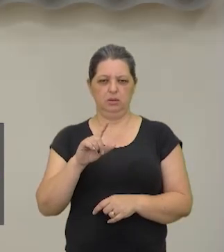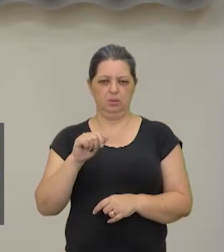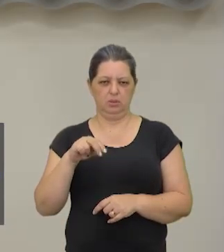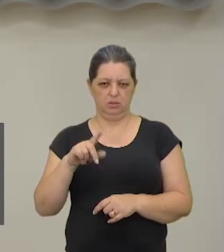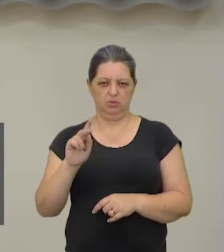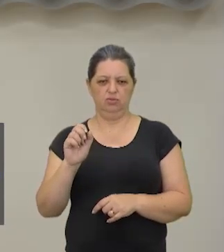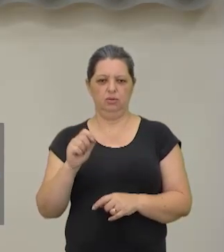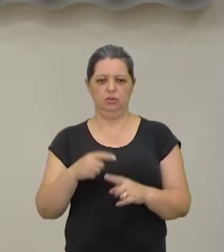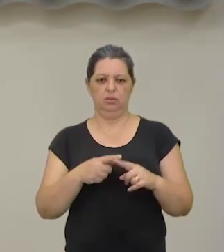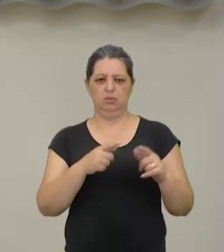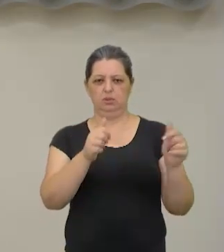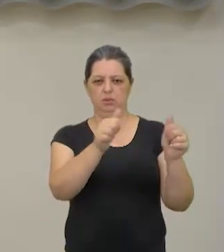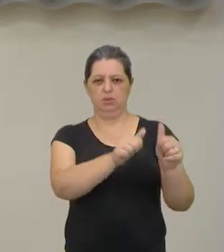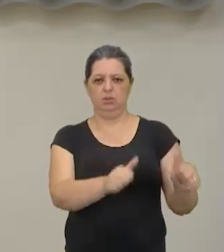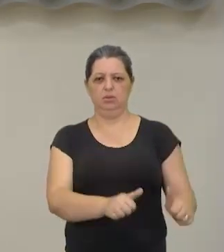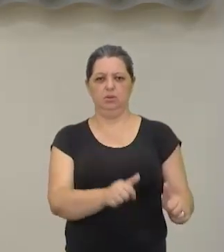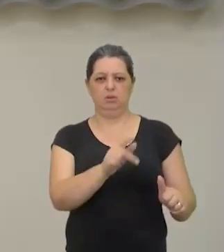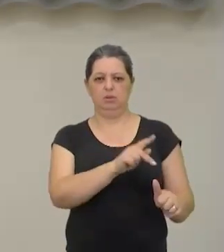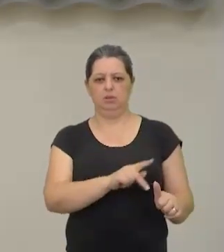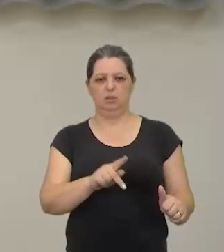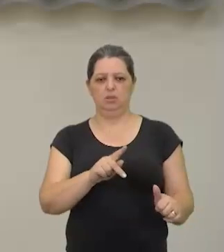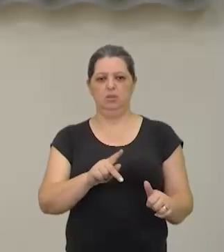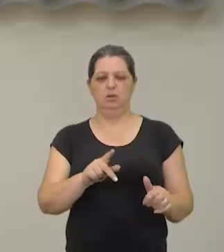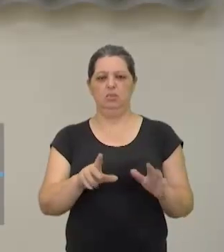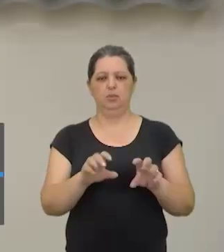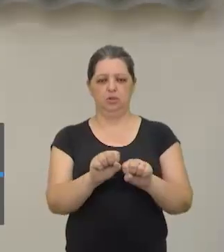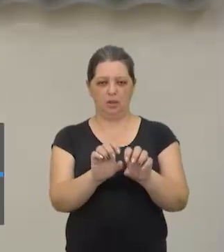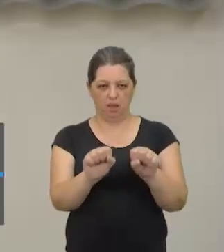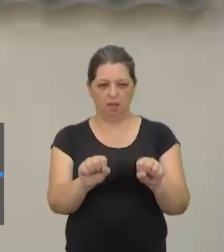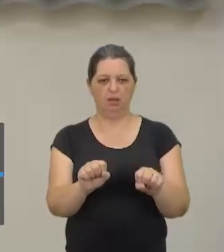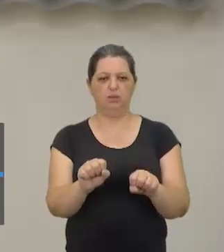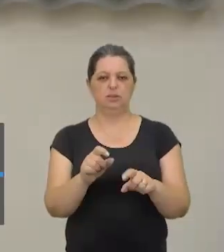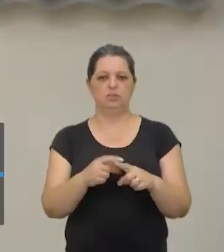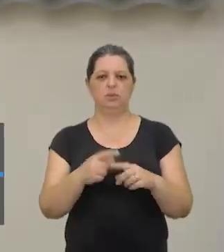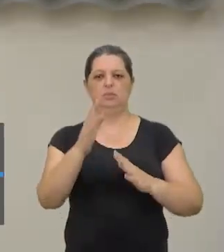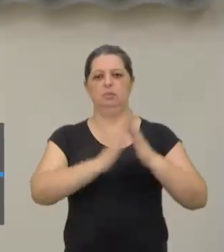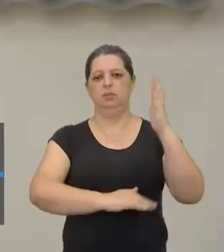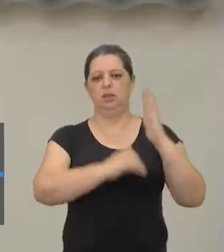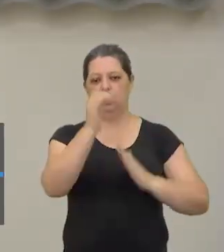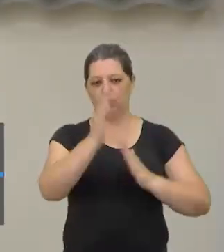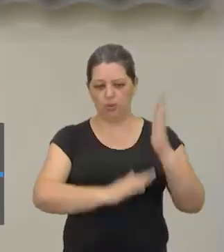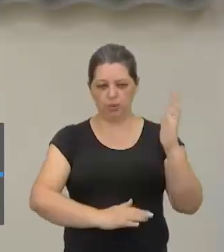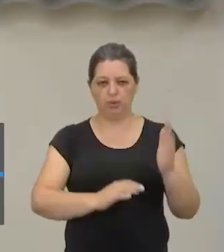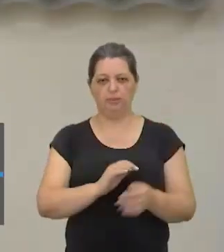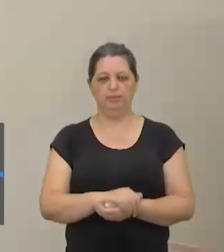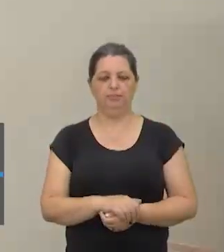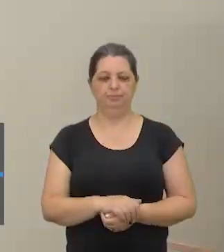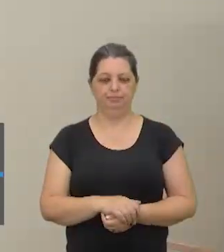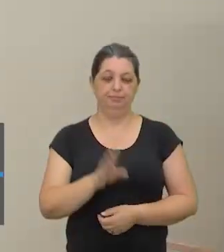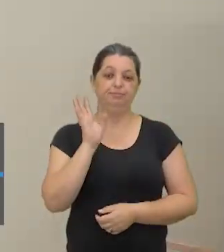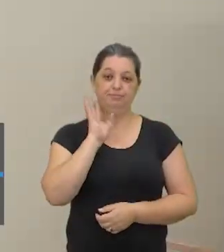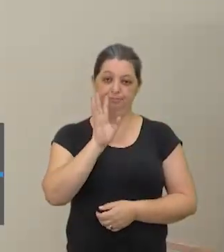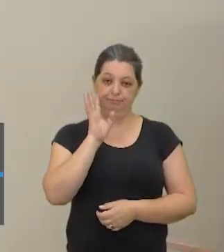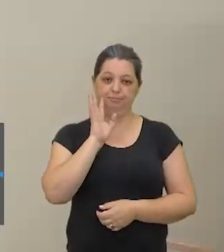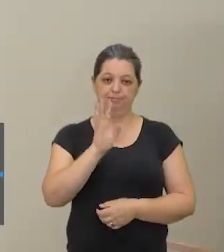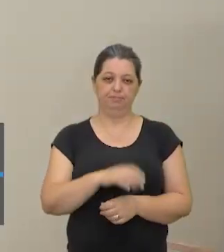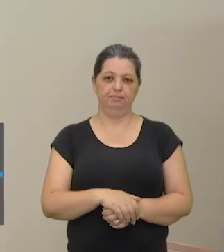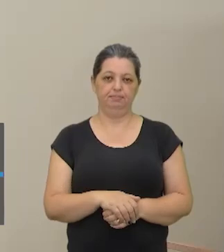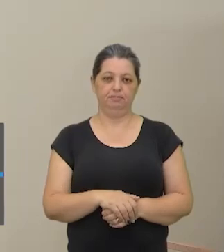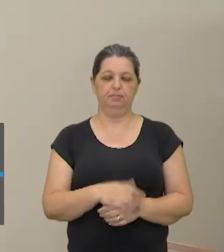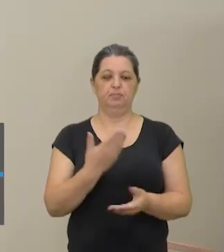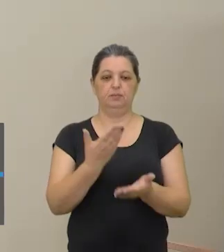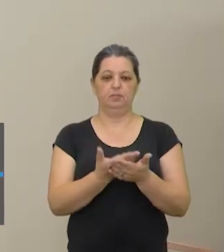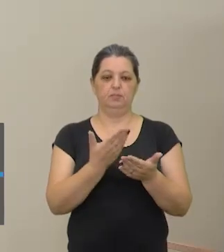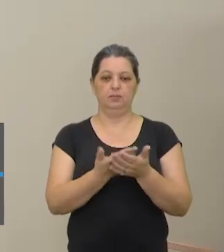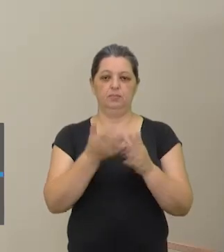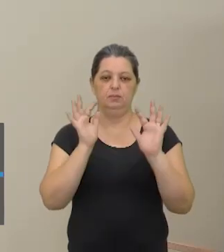escultura, o professor Carlos comentou modelagem, a professora Sandra pintura. Olha só. Ah, muito legal, Comunicada. turma. Bom, nossa aula chegou